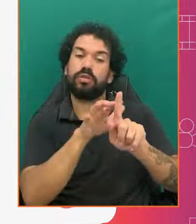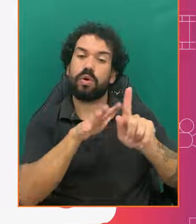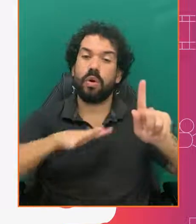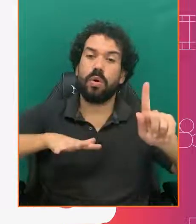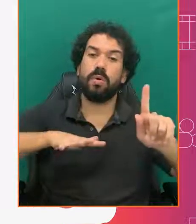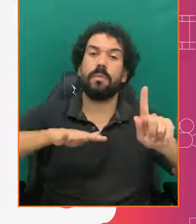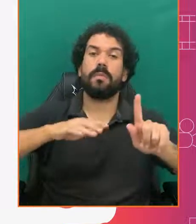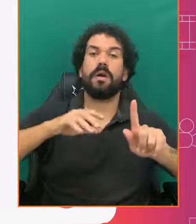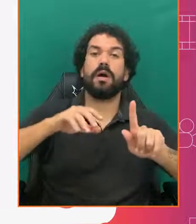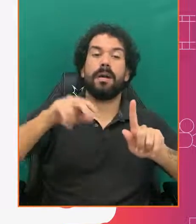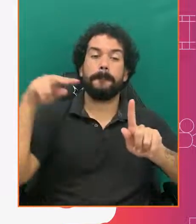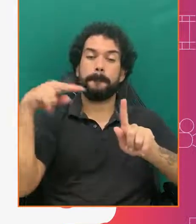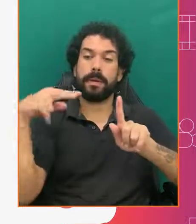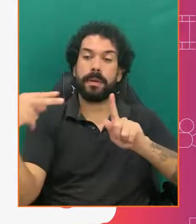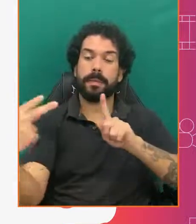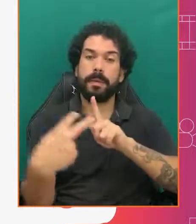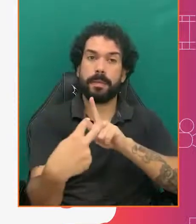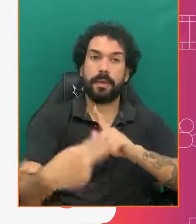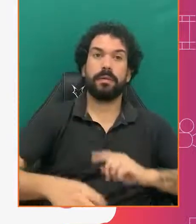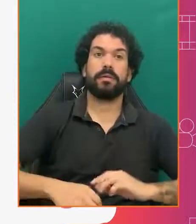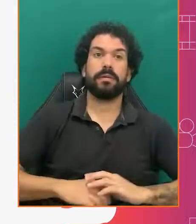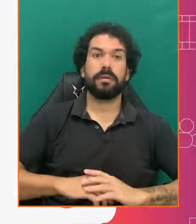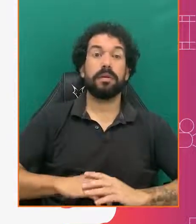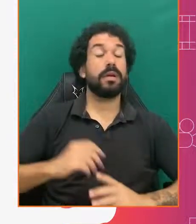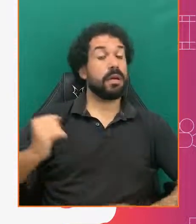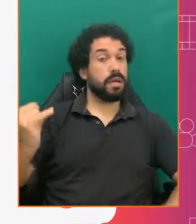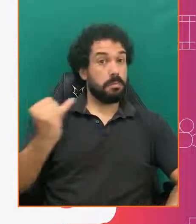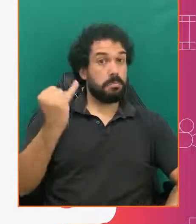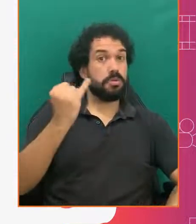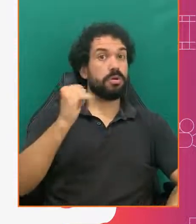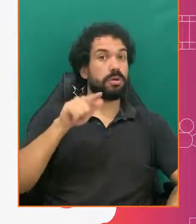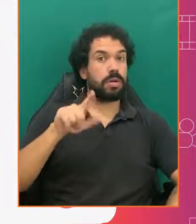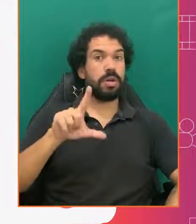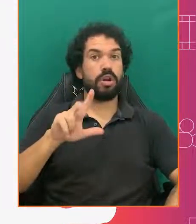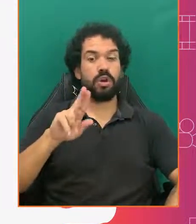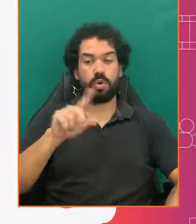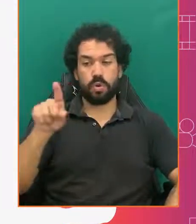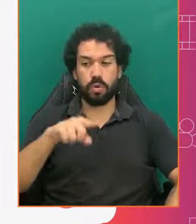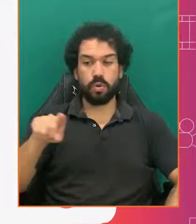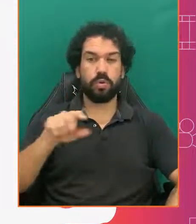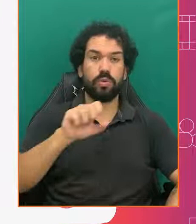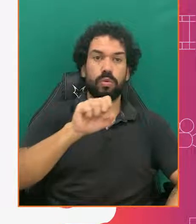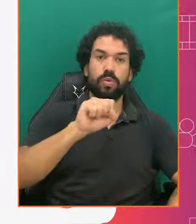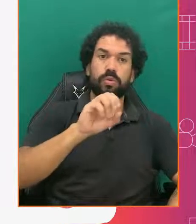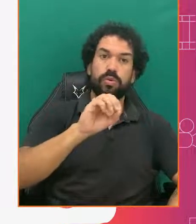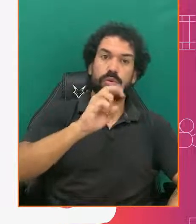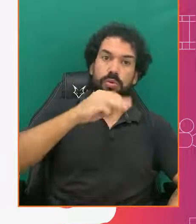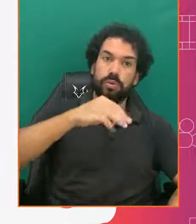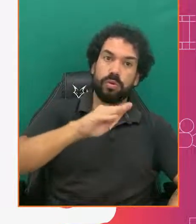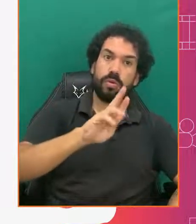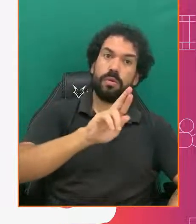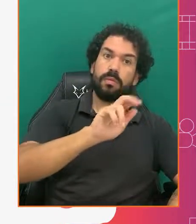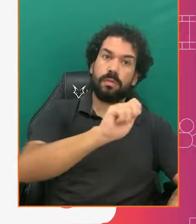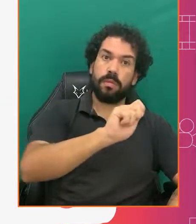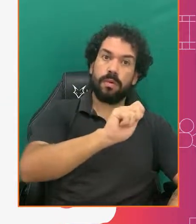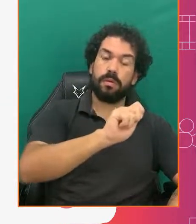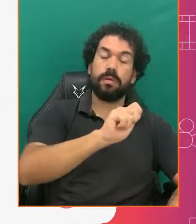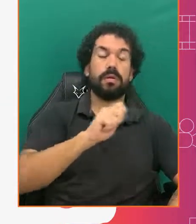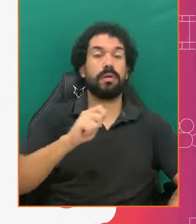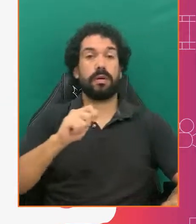e perspectiva. A luz e sombra é muito importante também no desenho